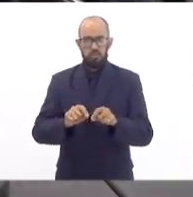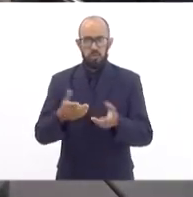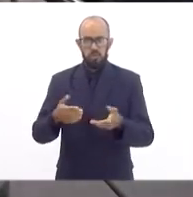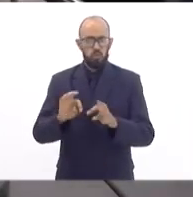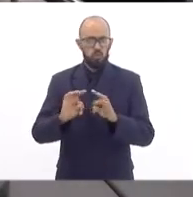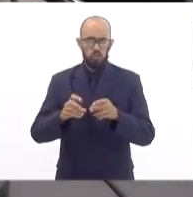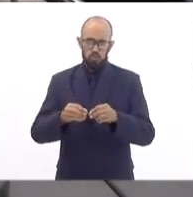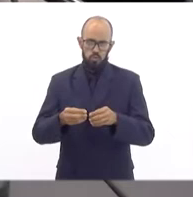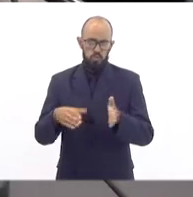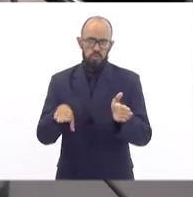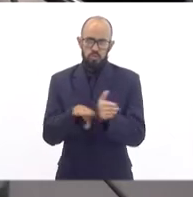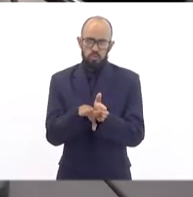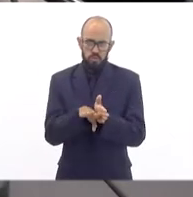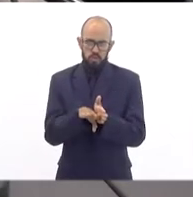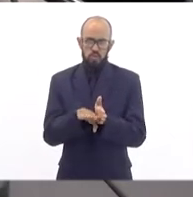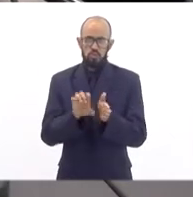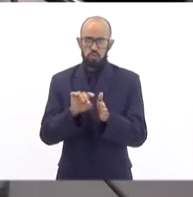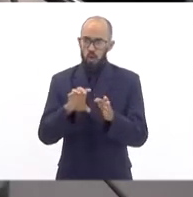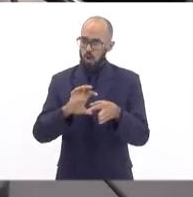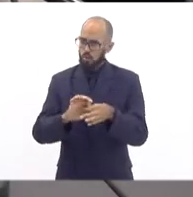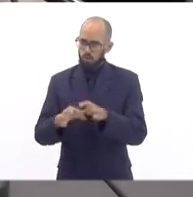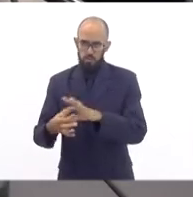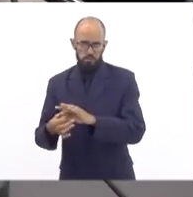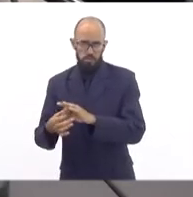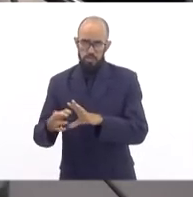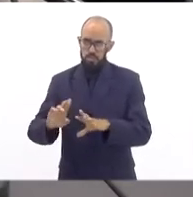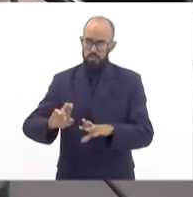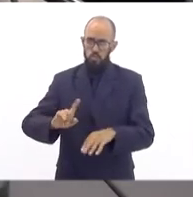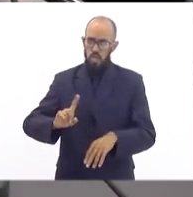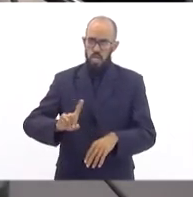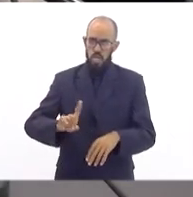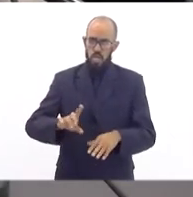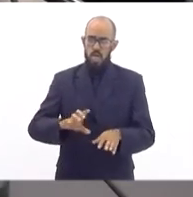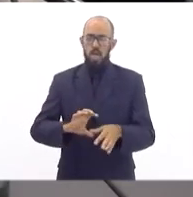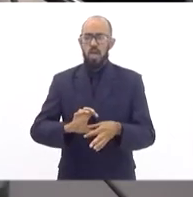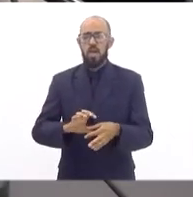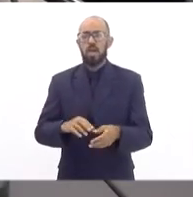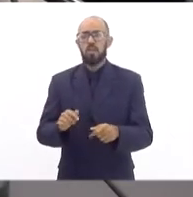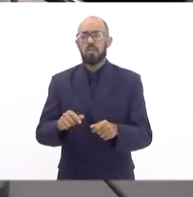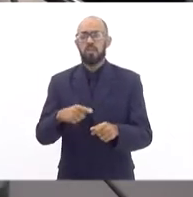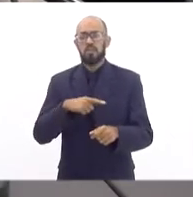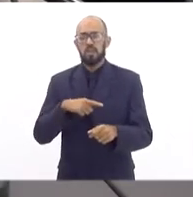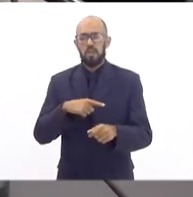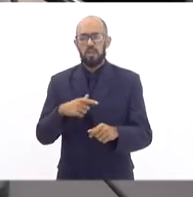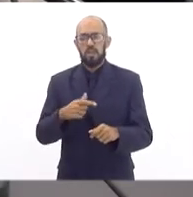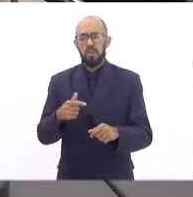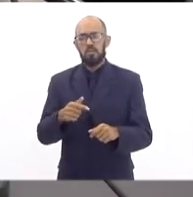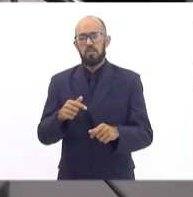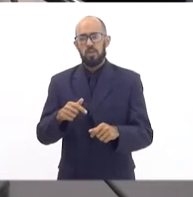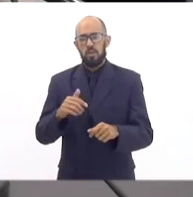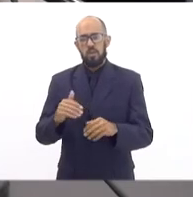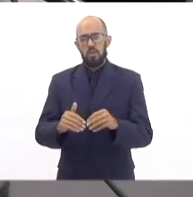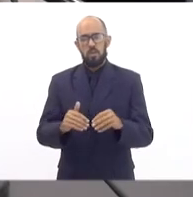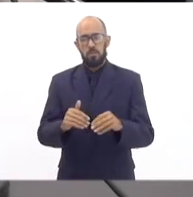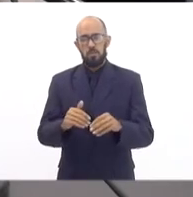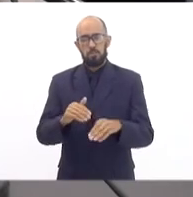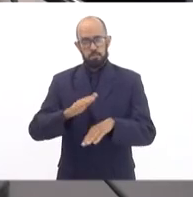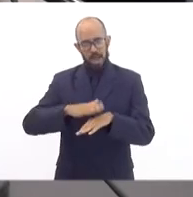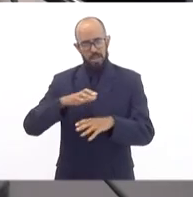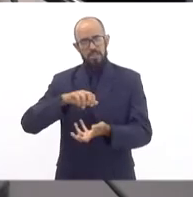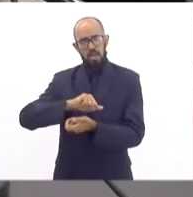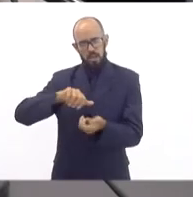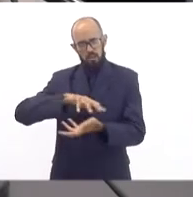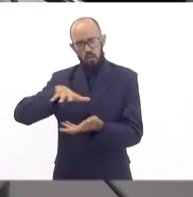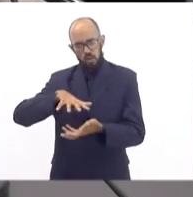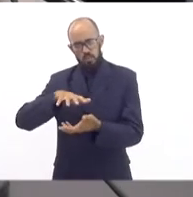tudo, estações, não só as olímpicas, depois teve realmente, pelo nono aditivo, teve um incentivo maior às estações olímpicas, mas eram as reformas das